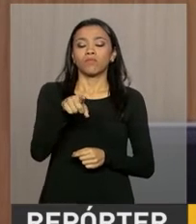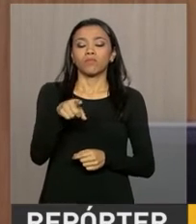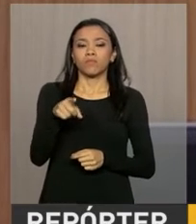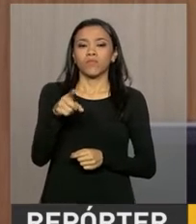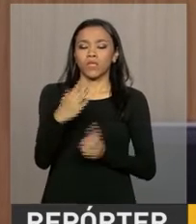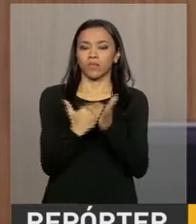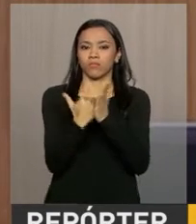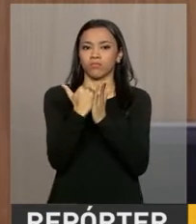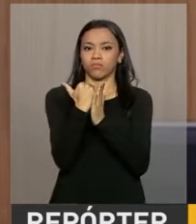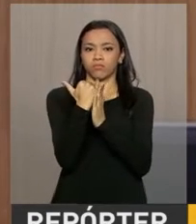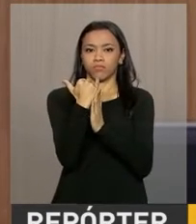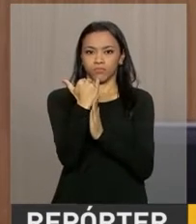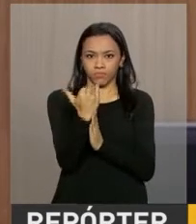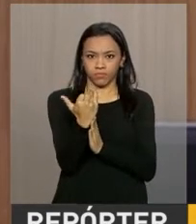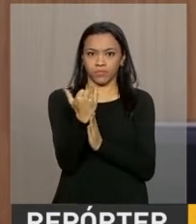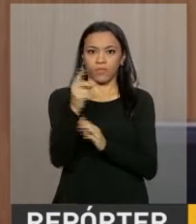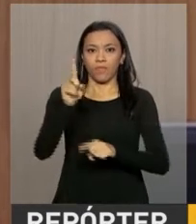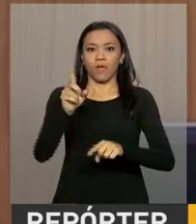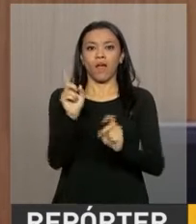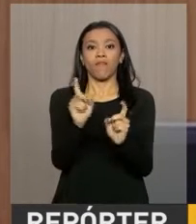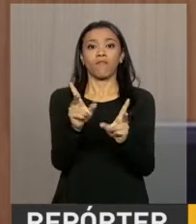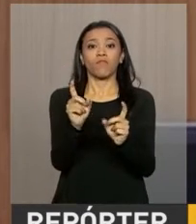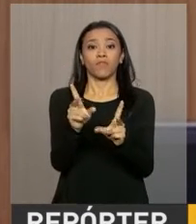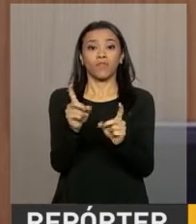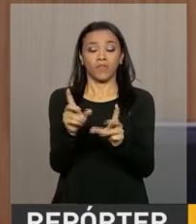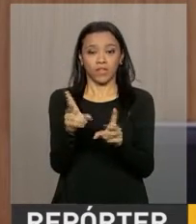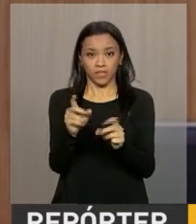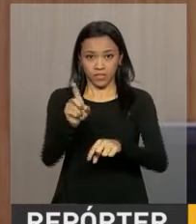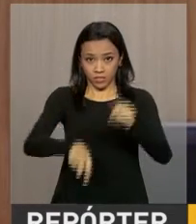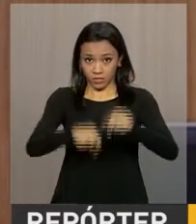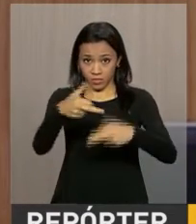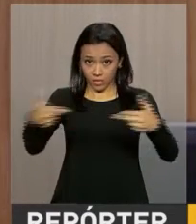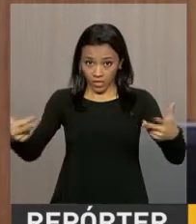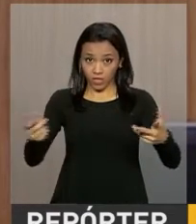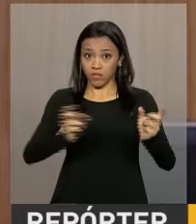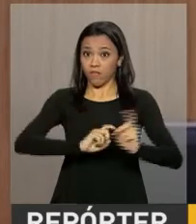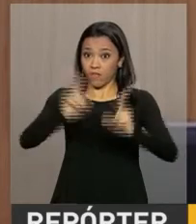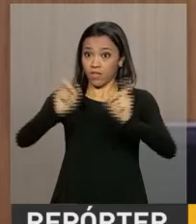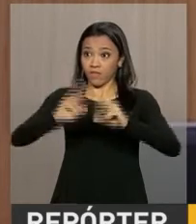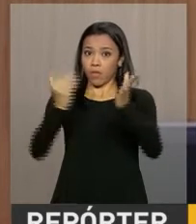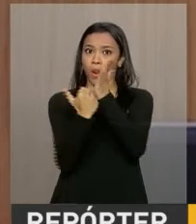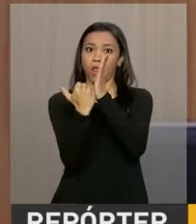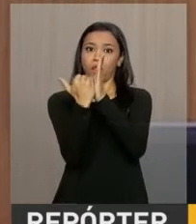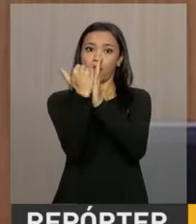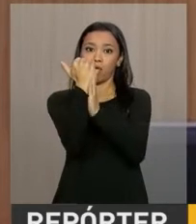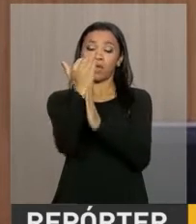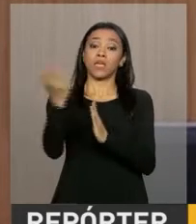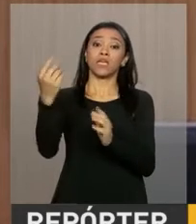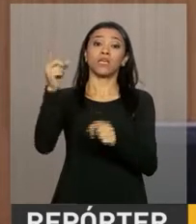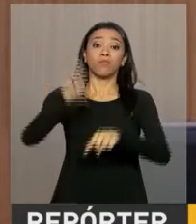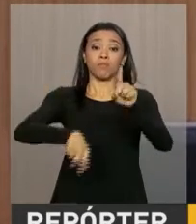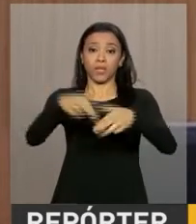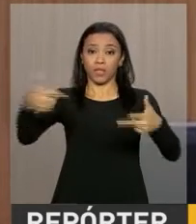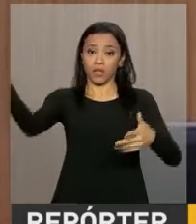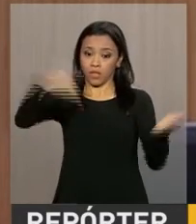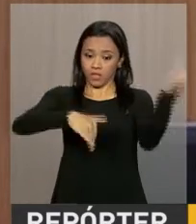elevação e um índice de penetração de importações em queda. Sugiro que vocês visitem esse box no nosso relatório